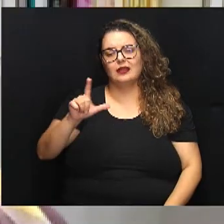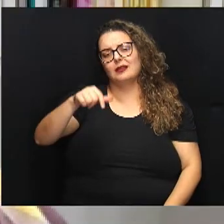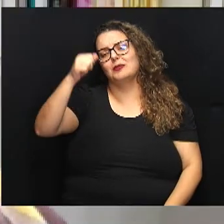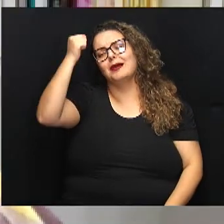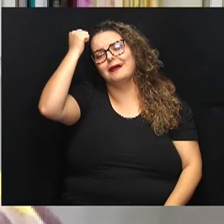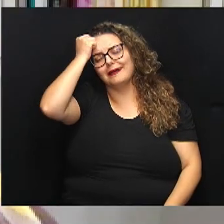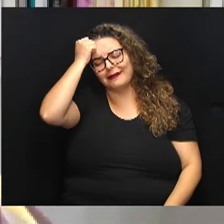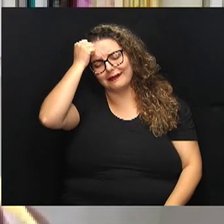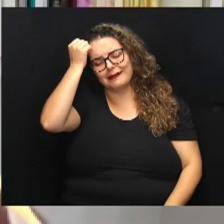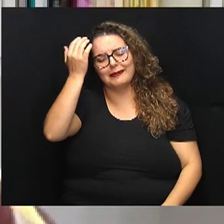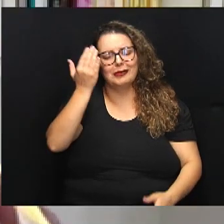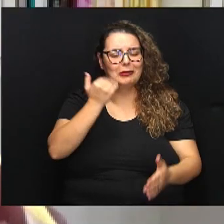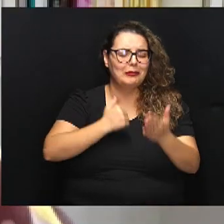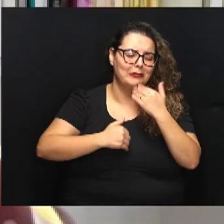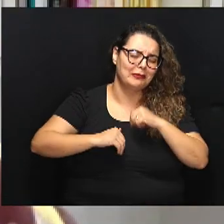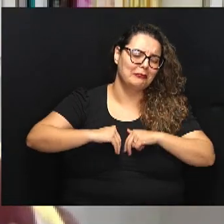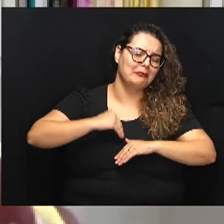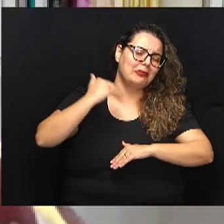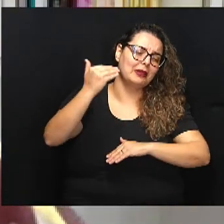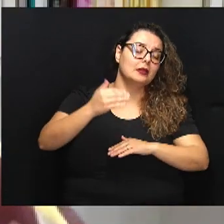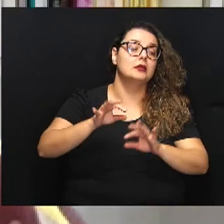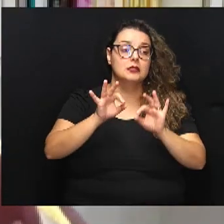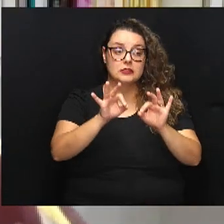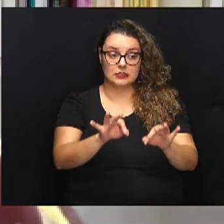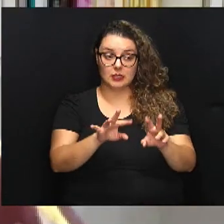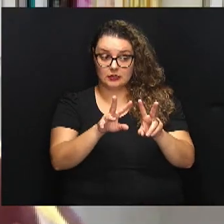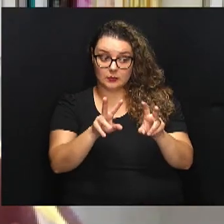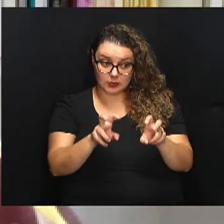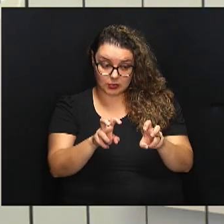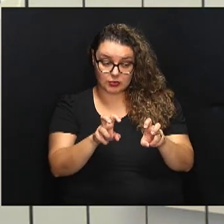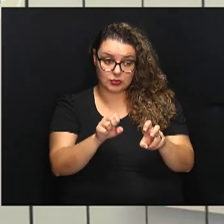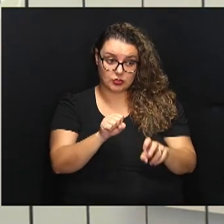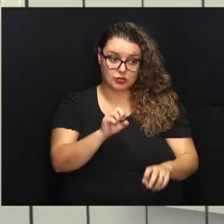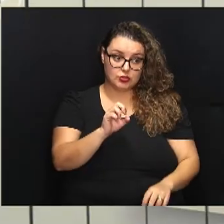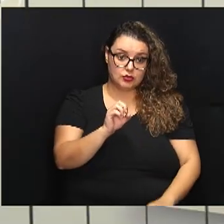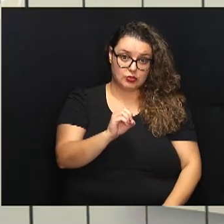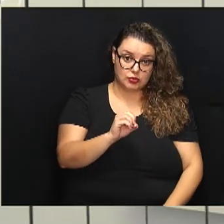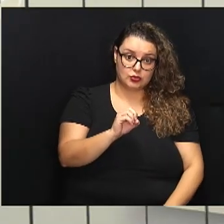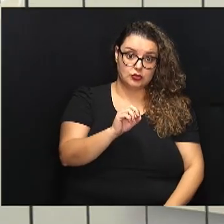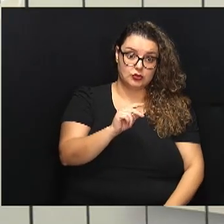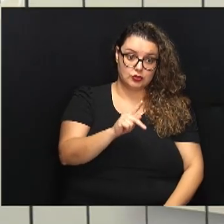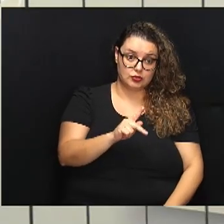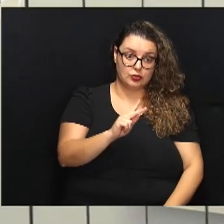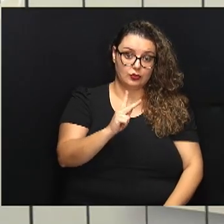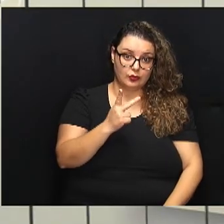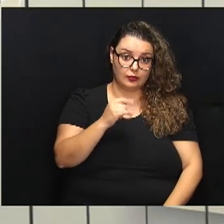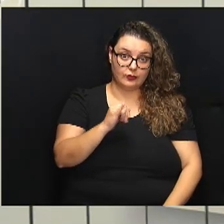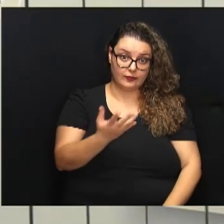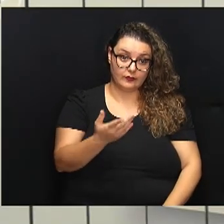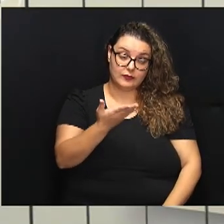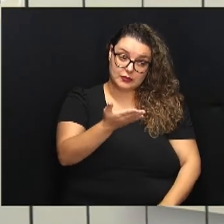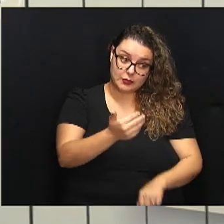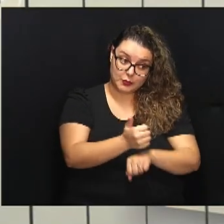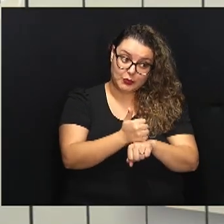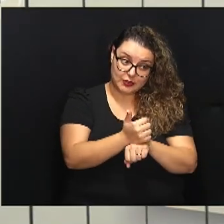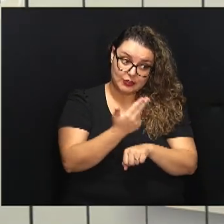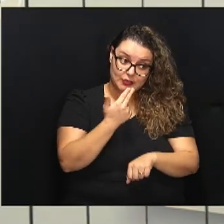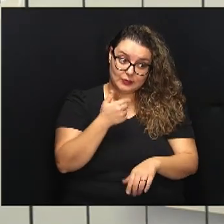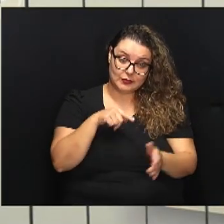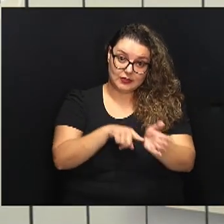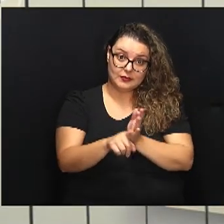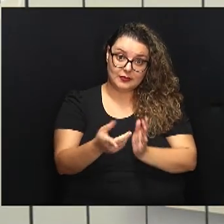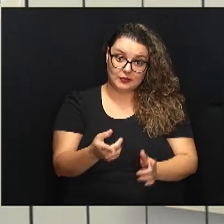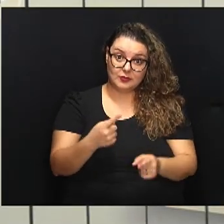arrependimento, né? Exatamente sobre este assunto, Sofia, você como nutricionista, eu preciso te perguntar, porque pelo que eu vi